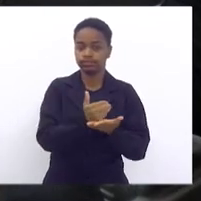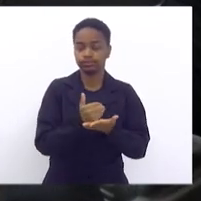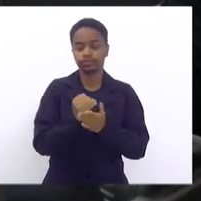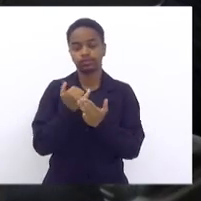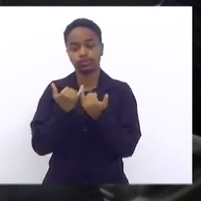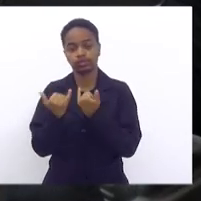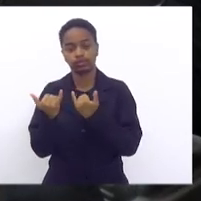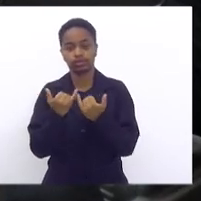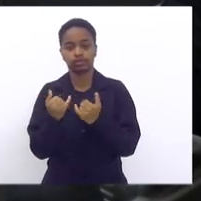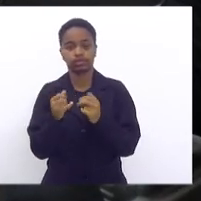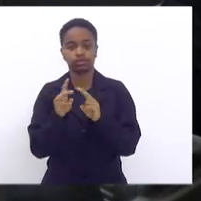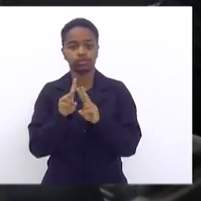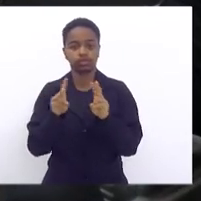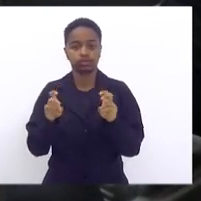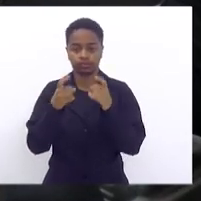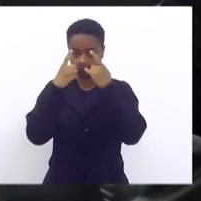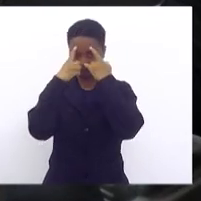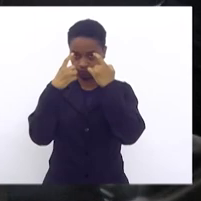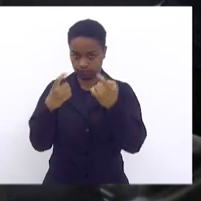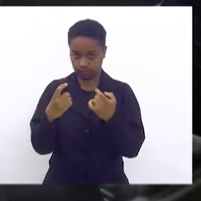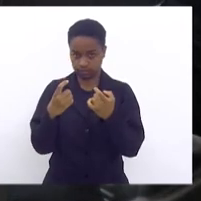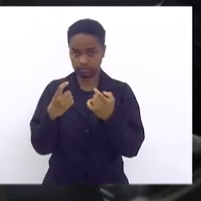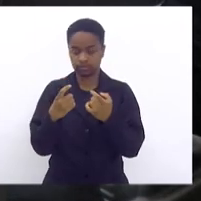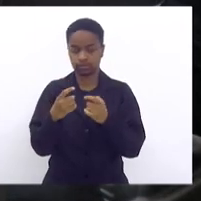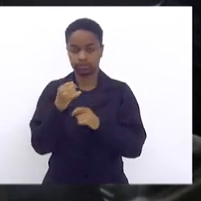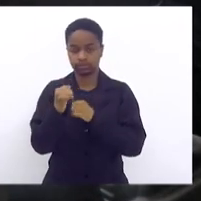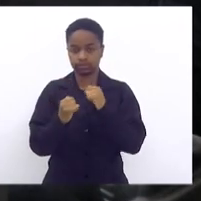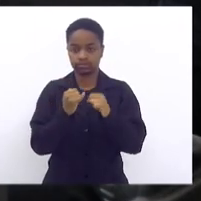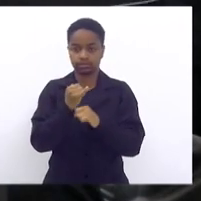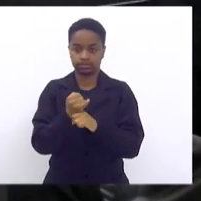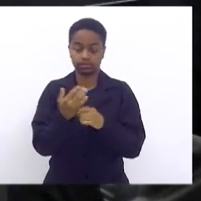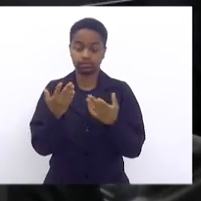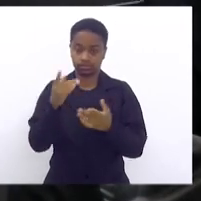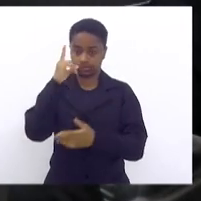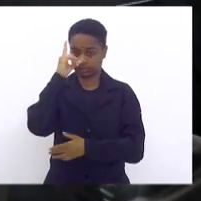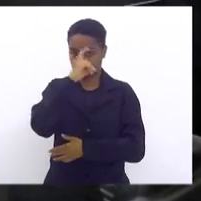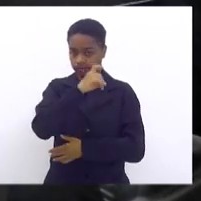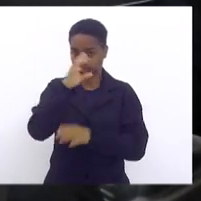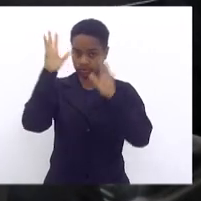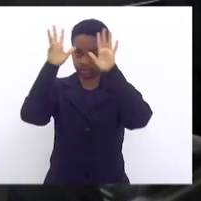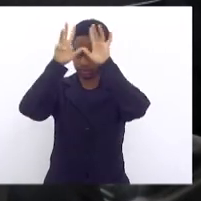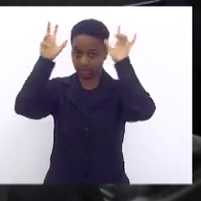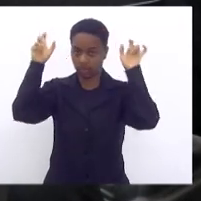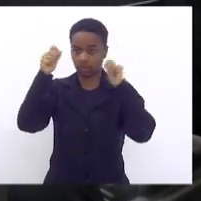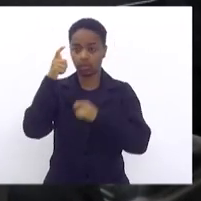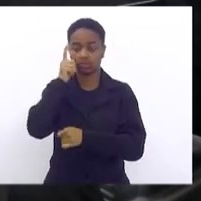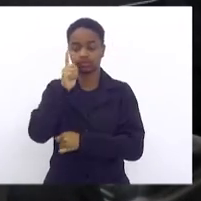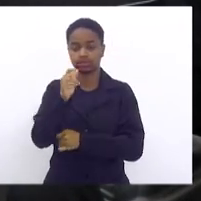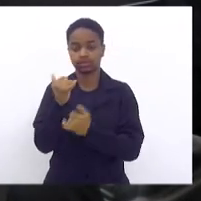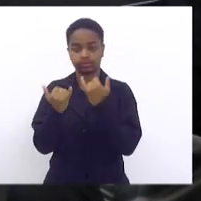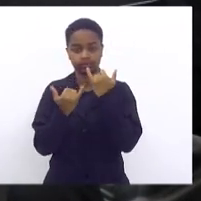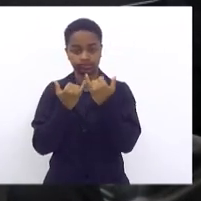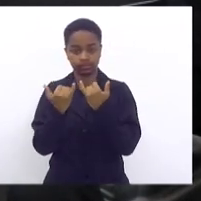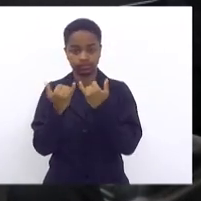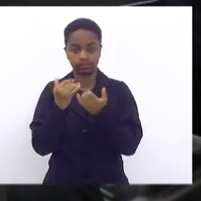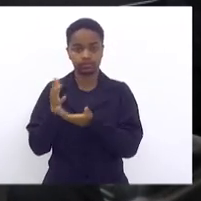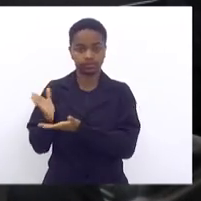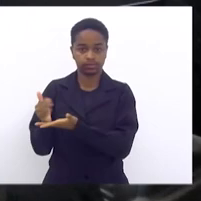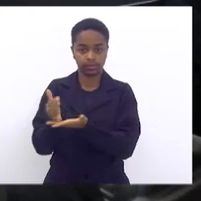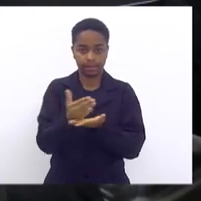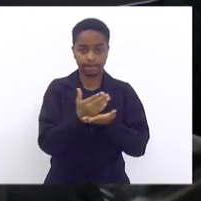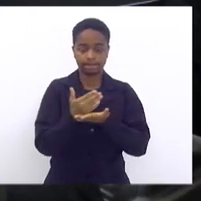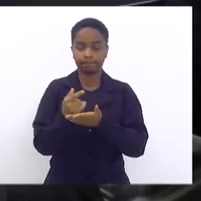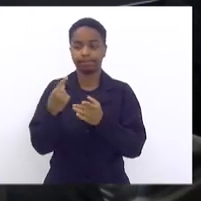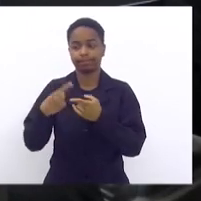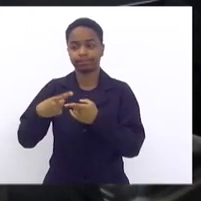e estatísticas em relação à violência cibernética. Foi difícil para o tribunal extrair esses dados, porque nós tivemos